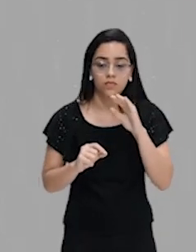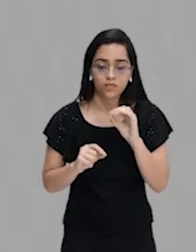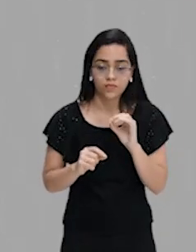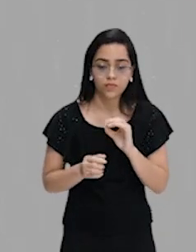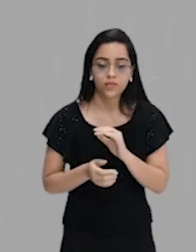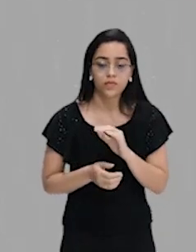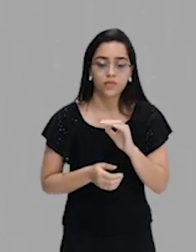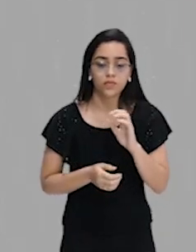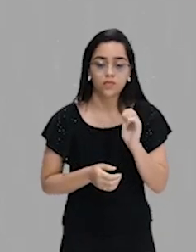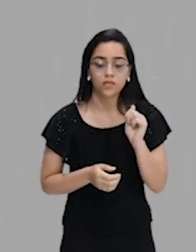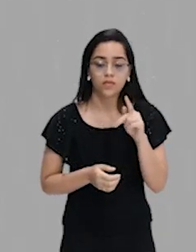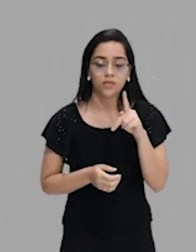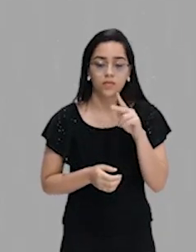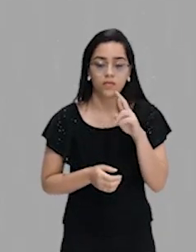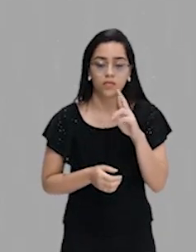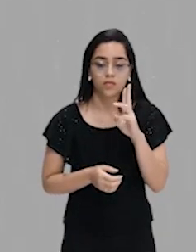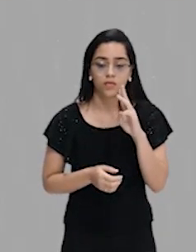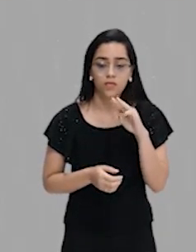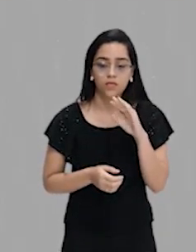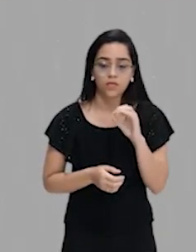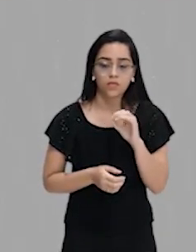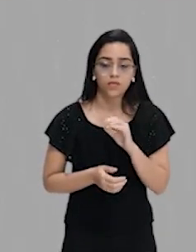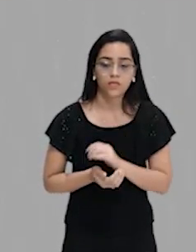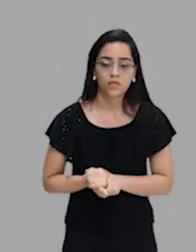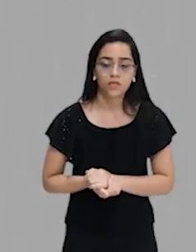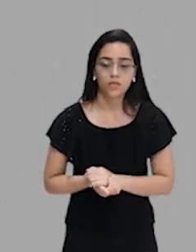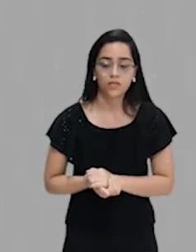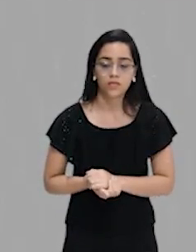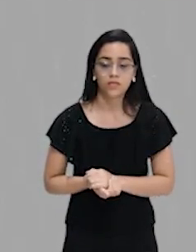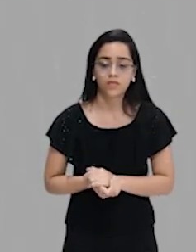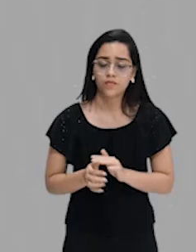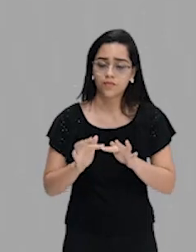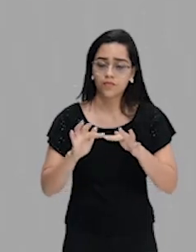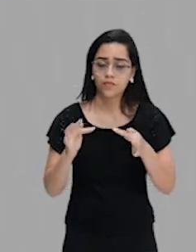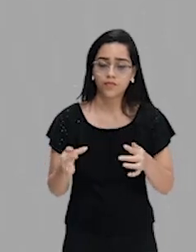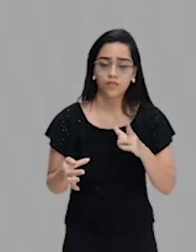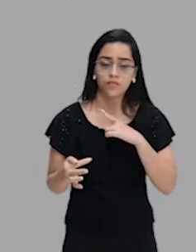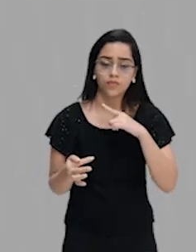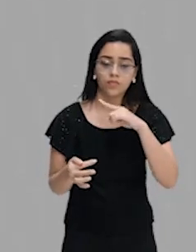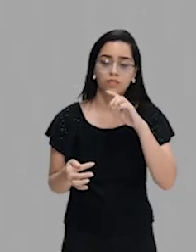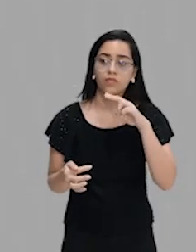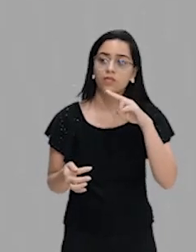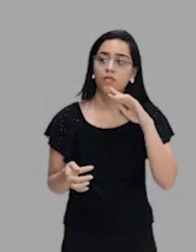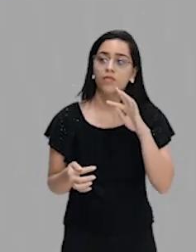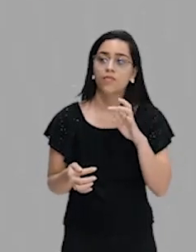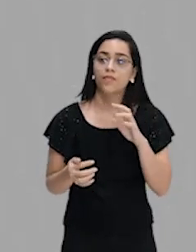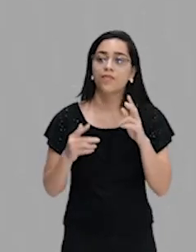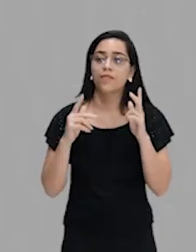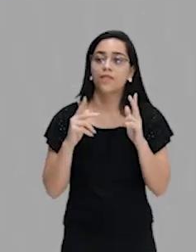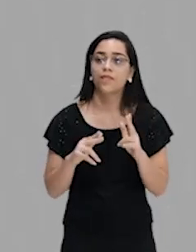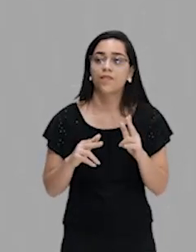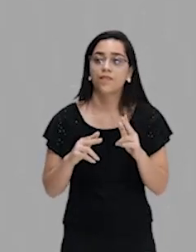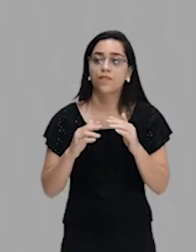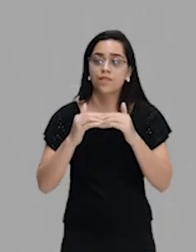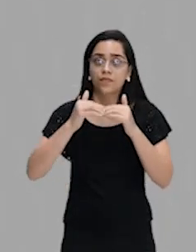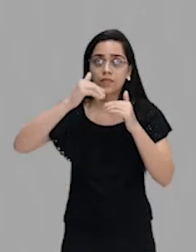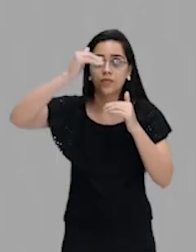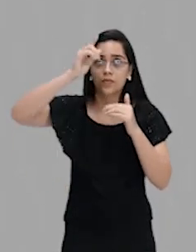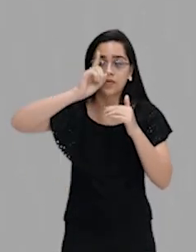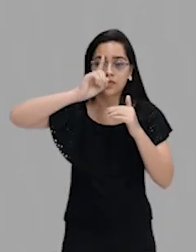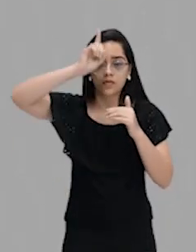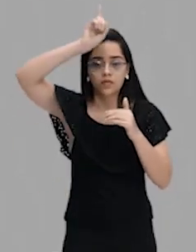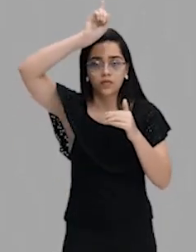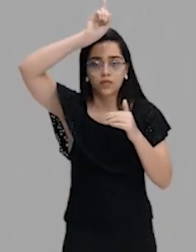fio a prumo. Muito simples. O zênite é justamente acima da